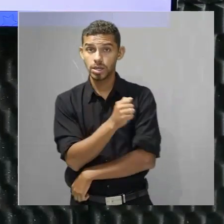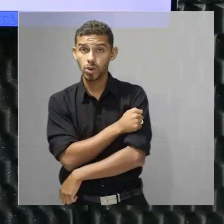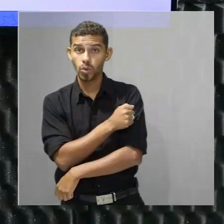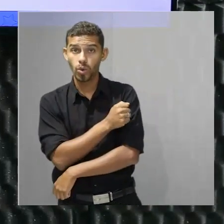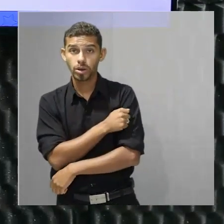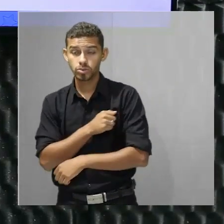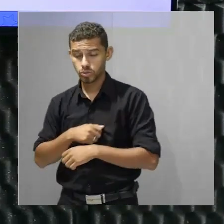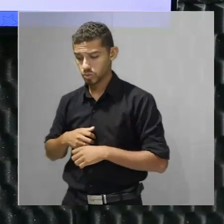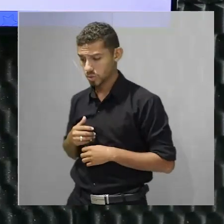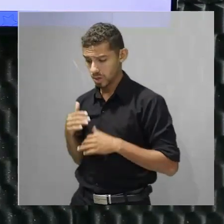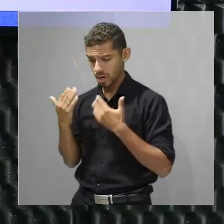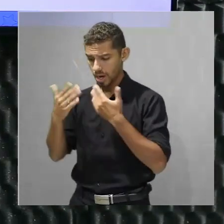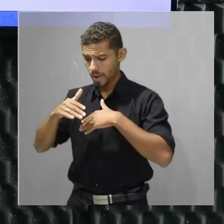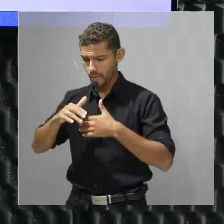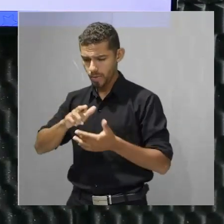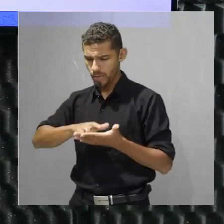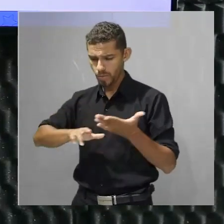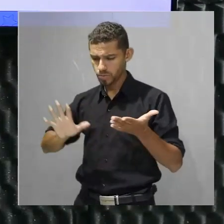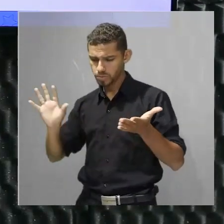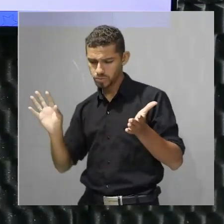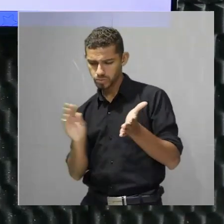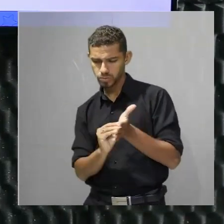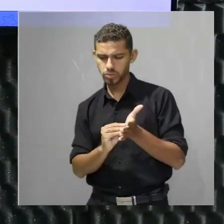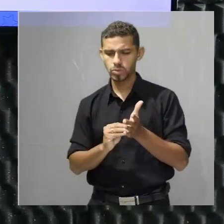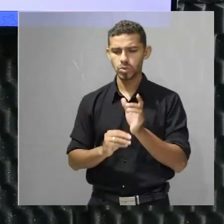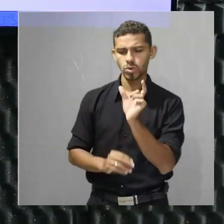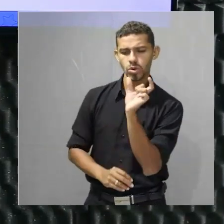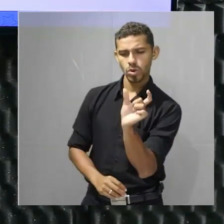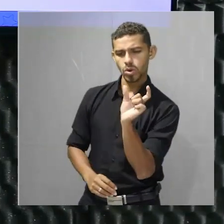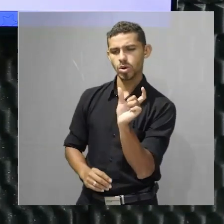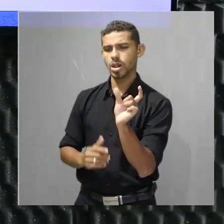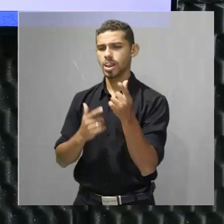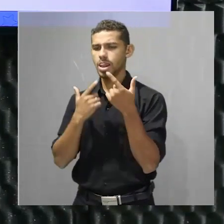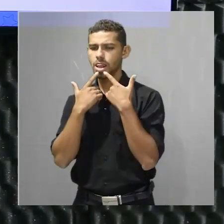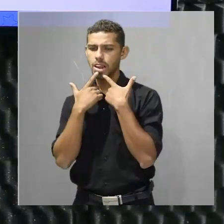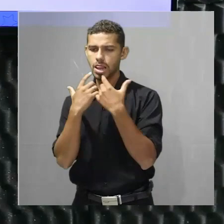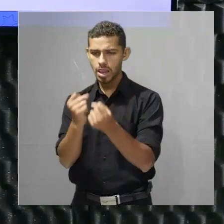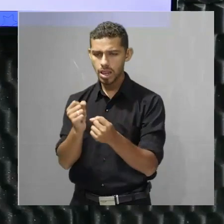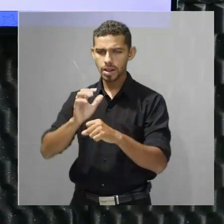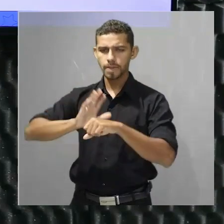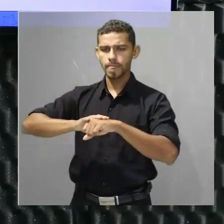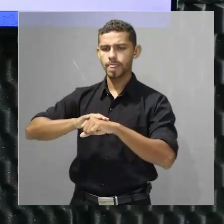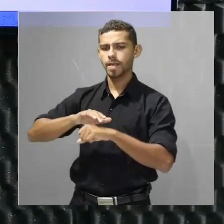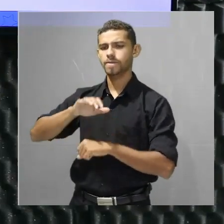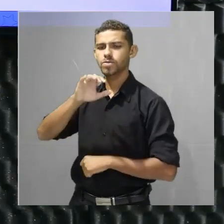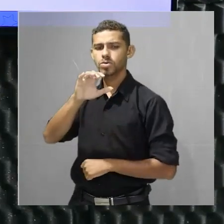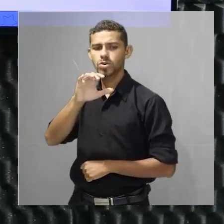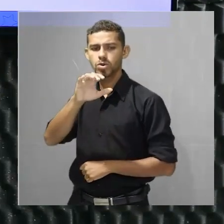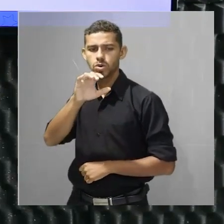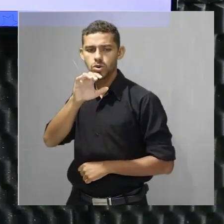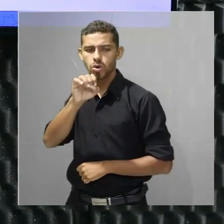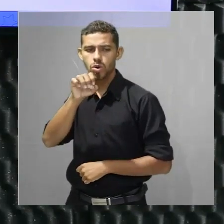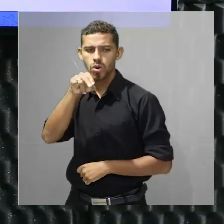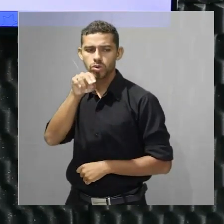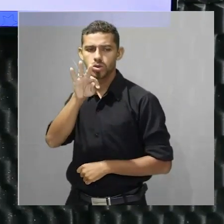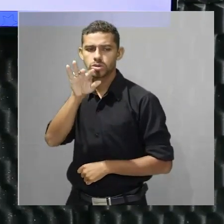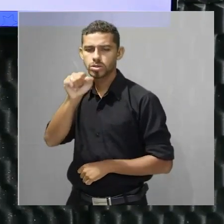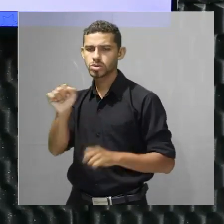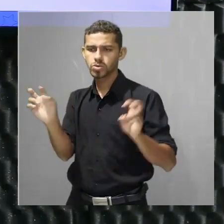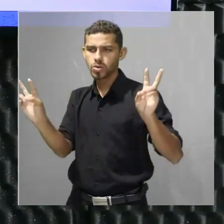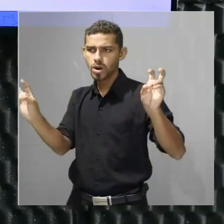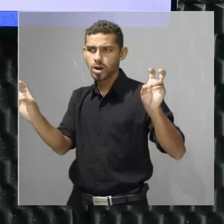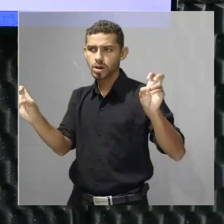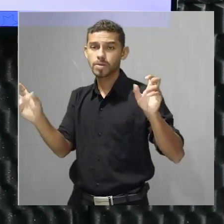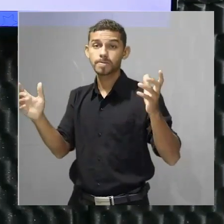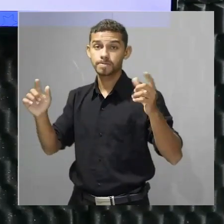a usar uma linguagem conotativa na redação Certamente ele vai indicar através de aspas através de uma citação